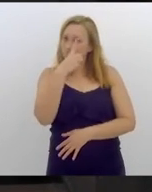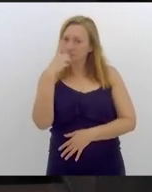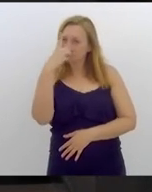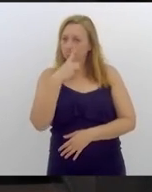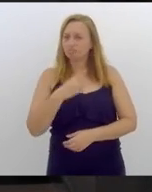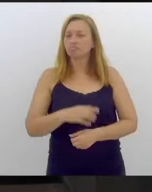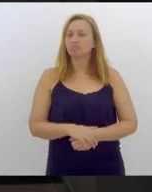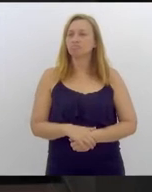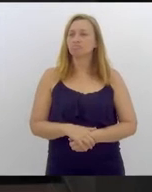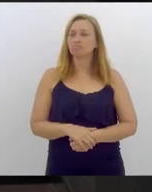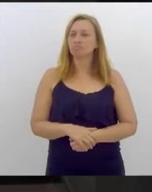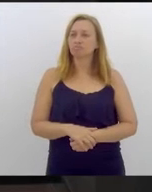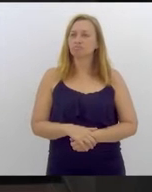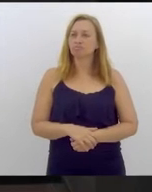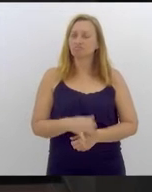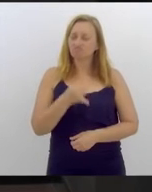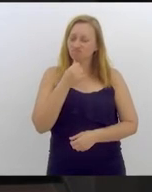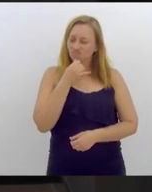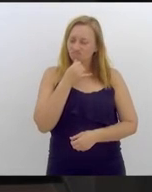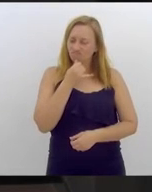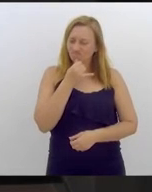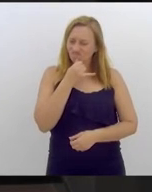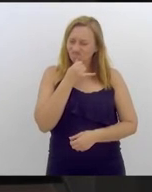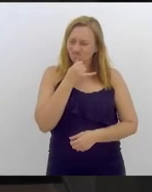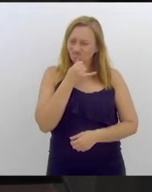foram verdadeiras